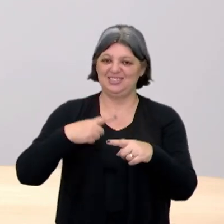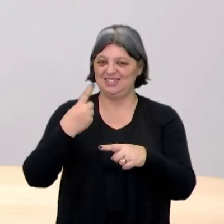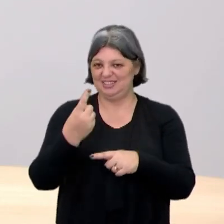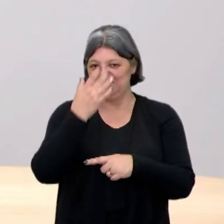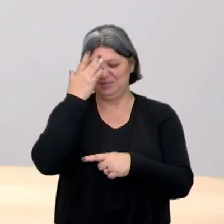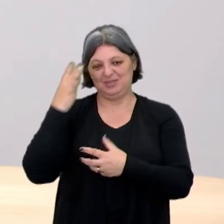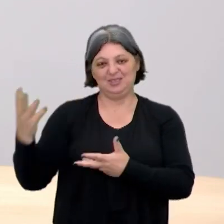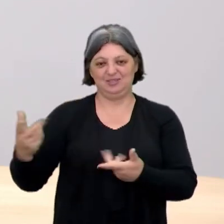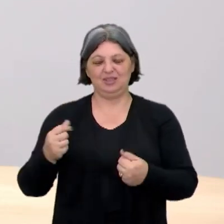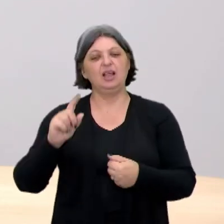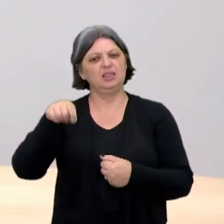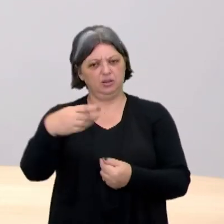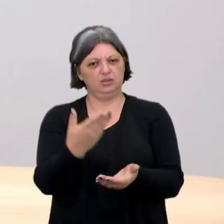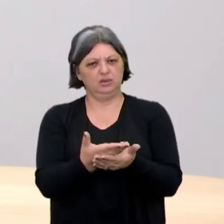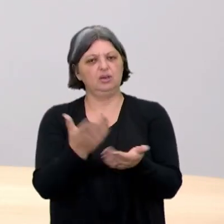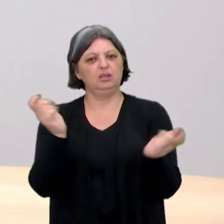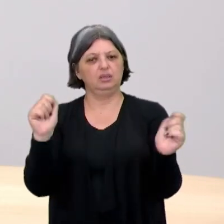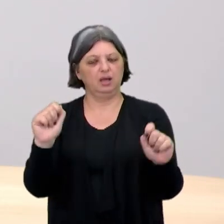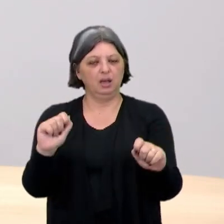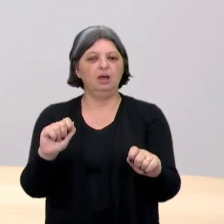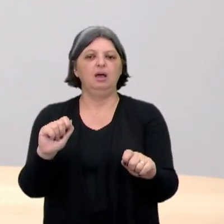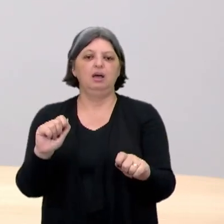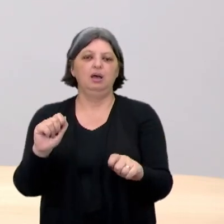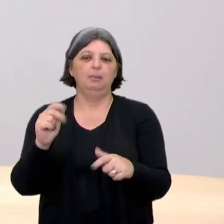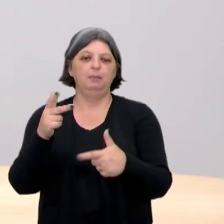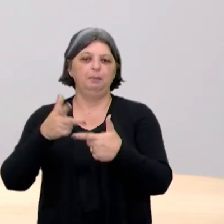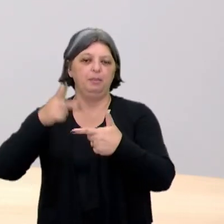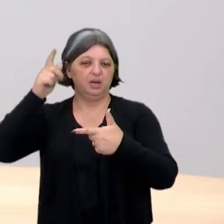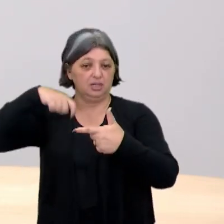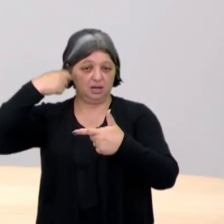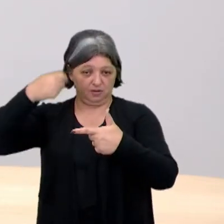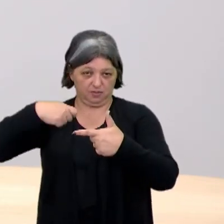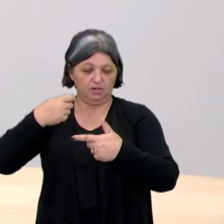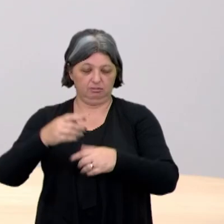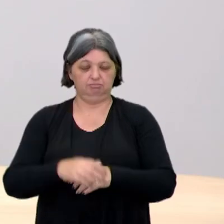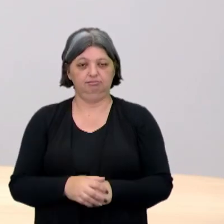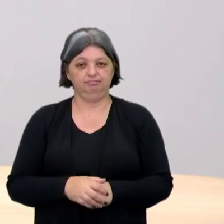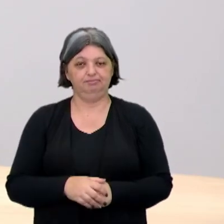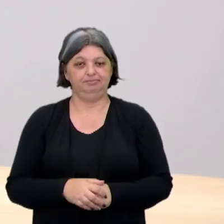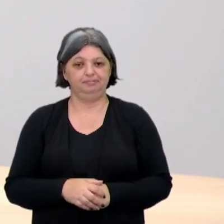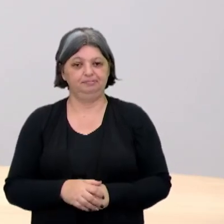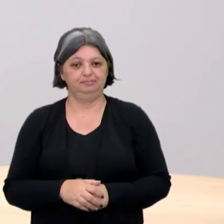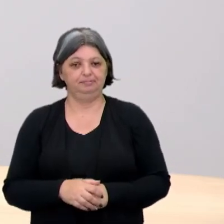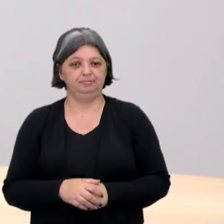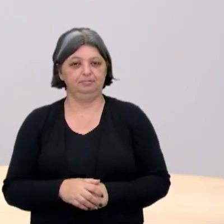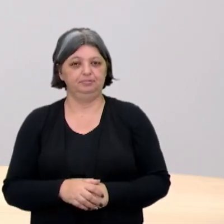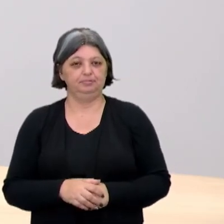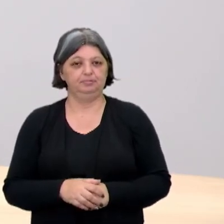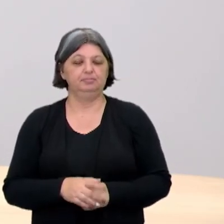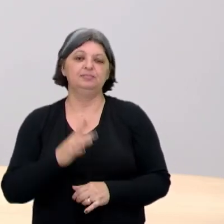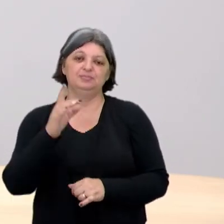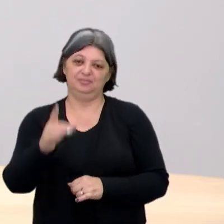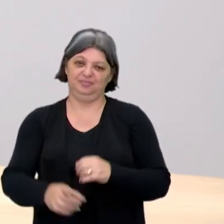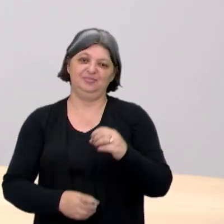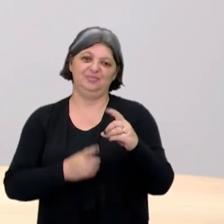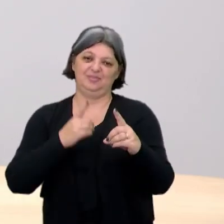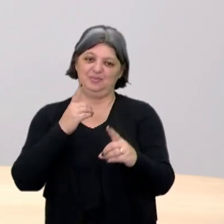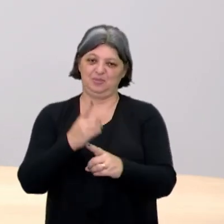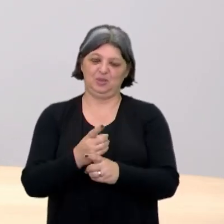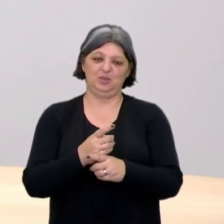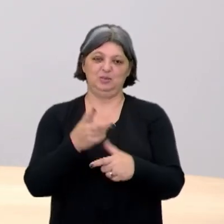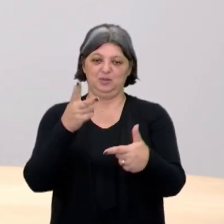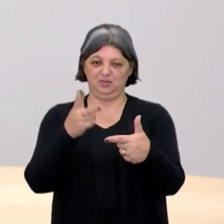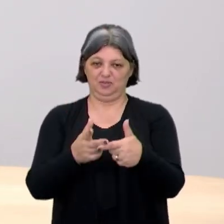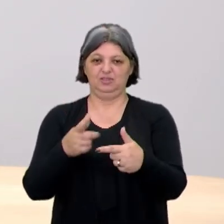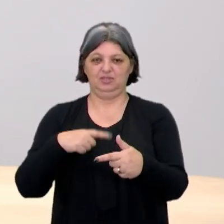na próxima aula a gente pode gravar aqui alguma participação de vocês, né? E até o próximo vídeo, que a gente vai trazer